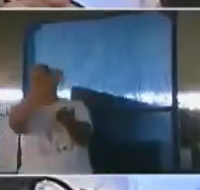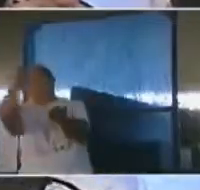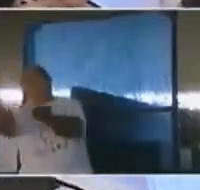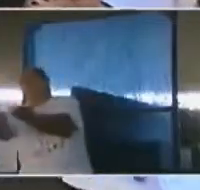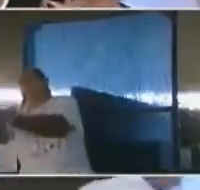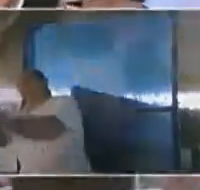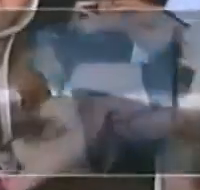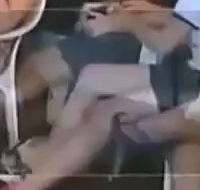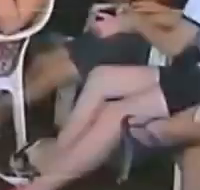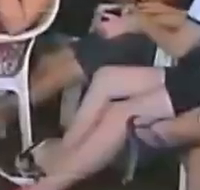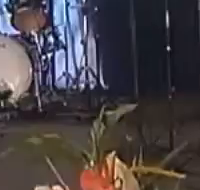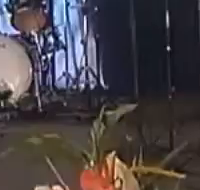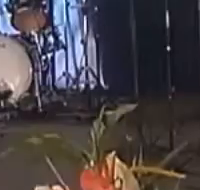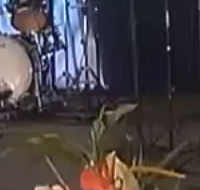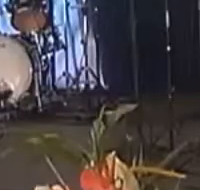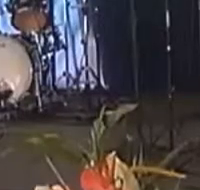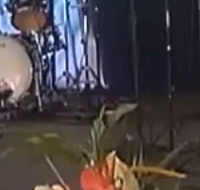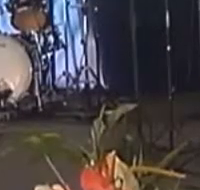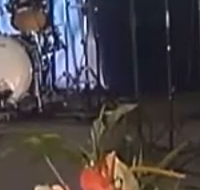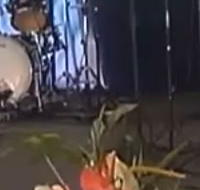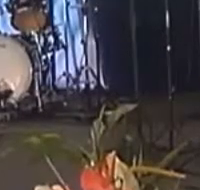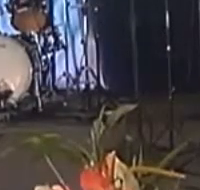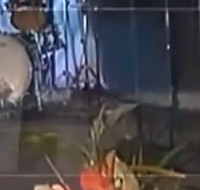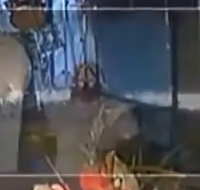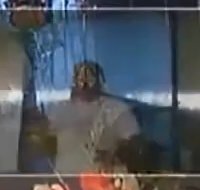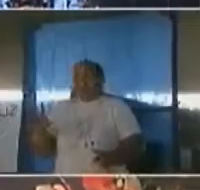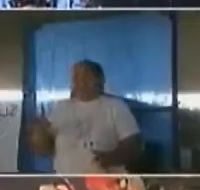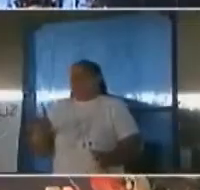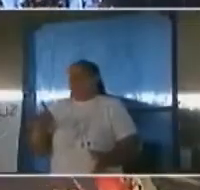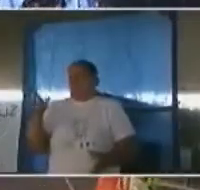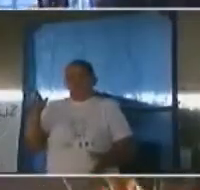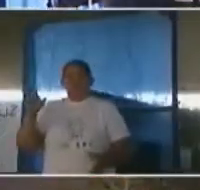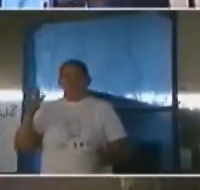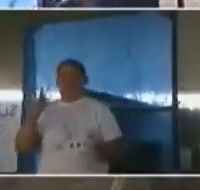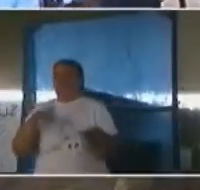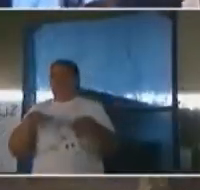Secretaria-Geral. Algumas das pessoas que trabalham lá estão aqui.